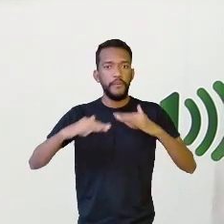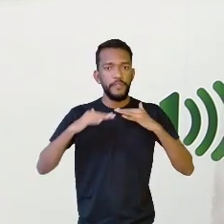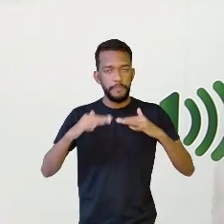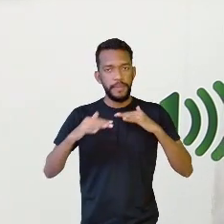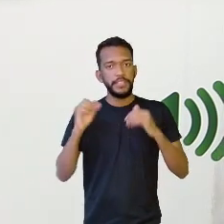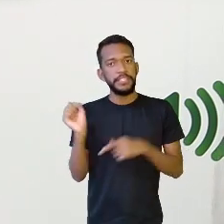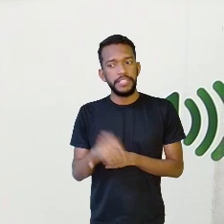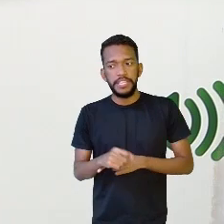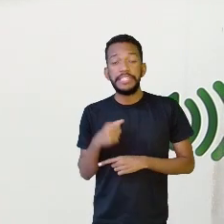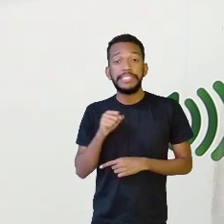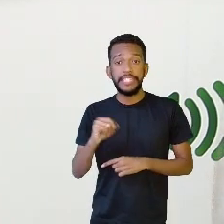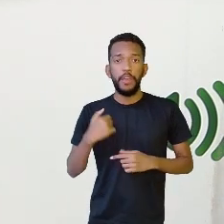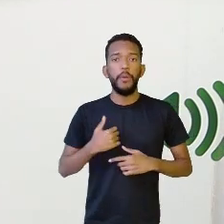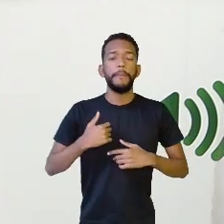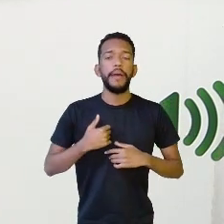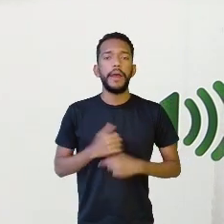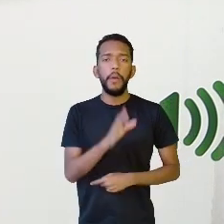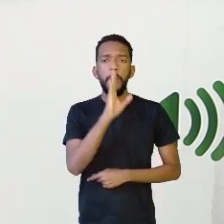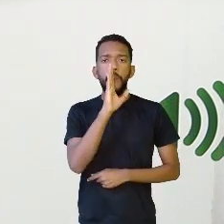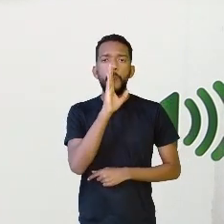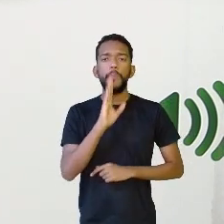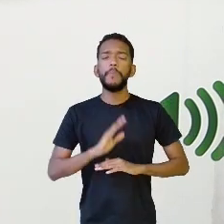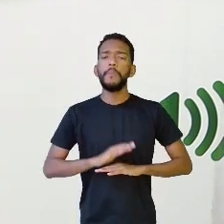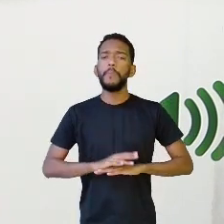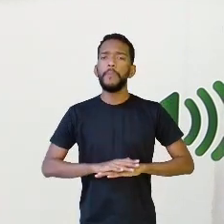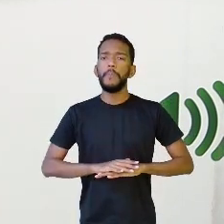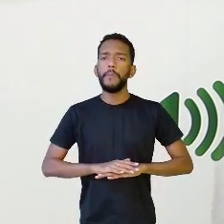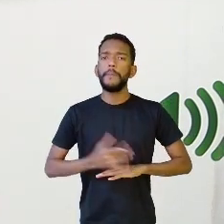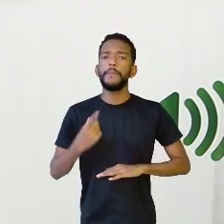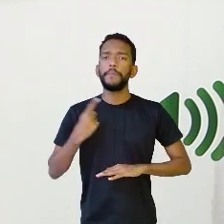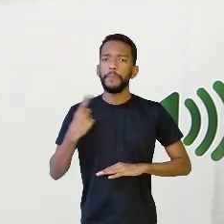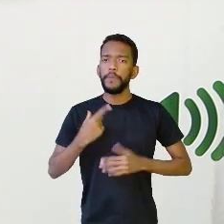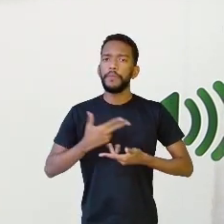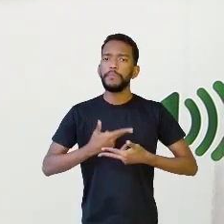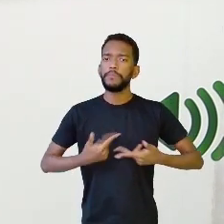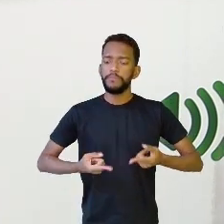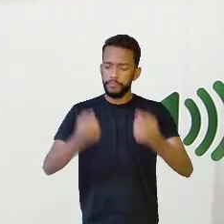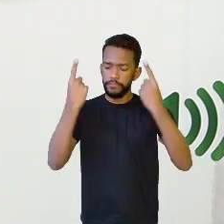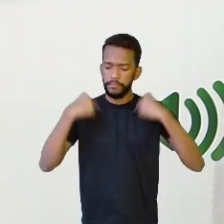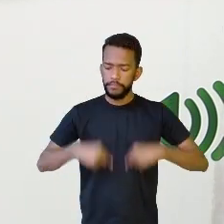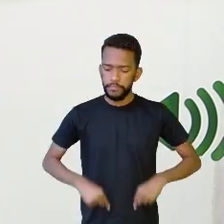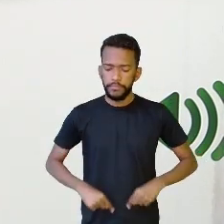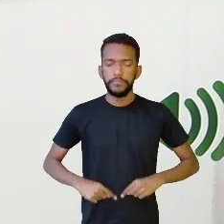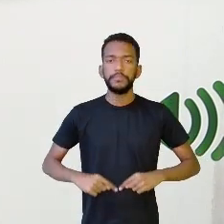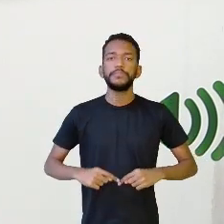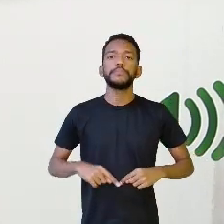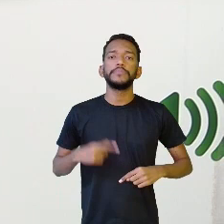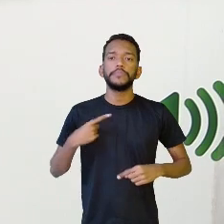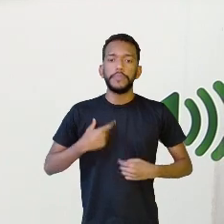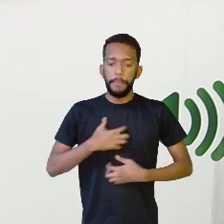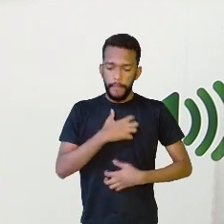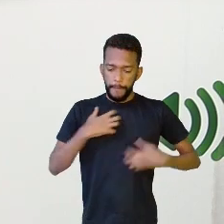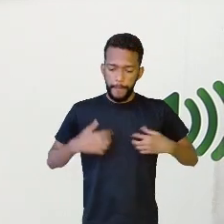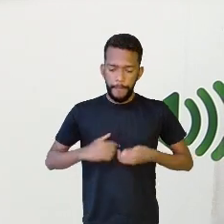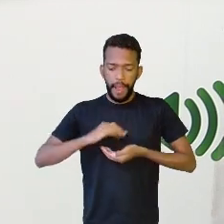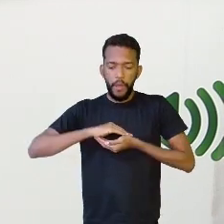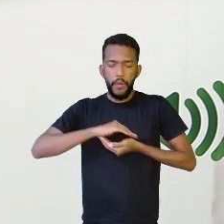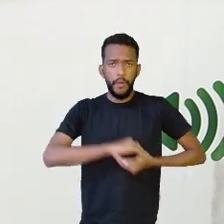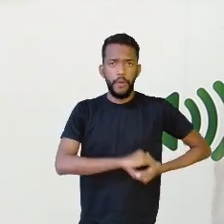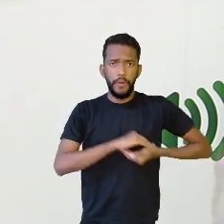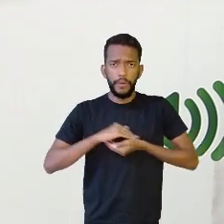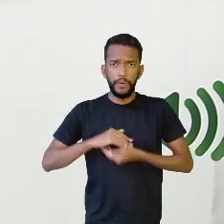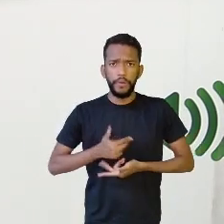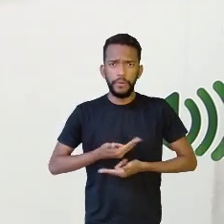Mesmo que eu esteja parado aqui, existem órgãos, existem aqui o sangue que está passando nas veias,